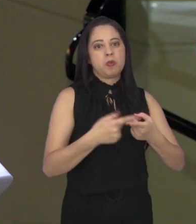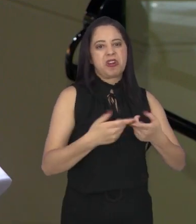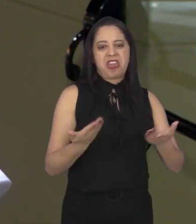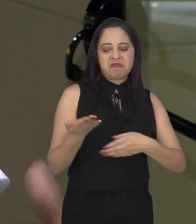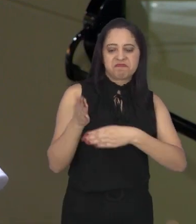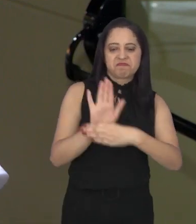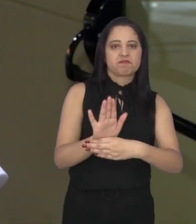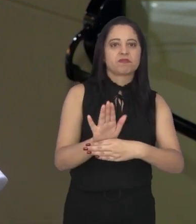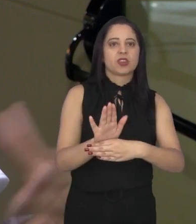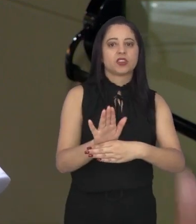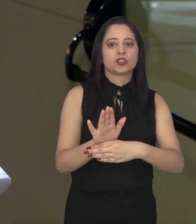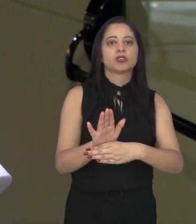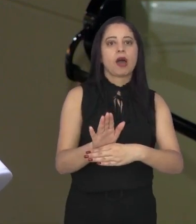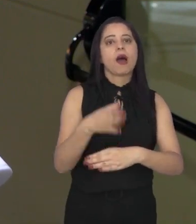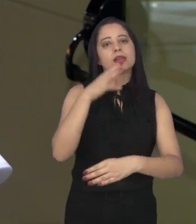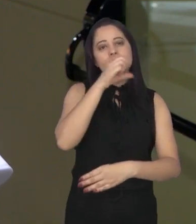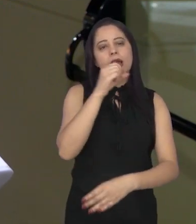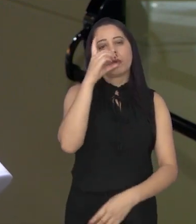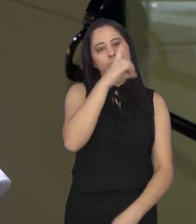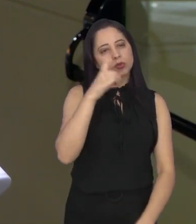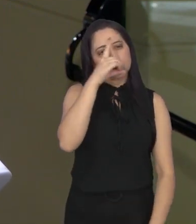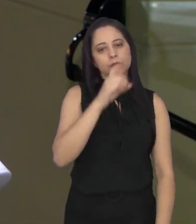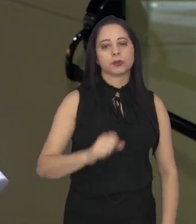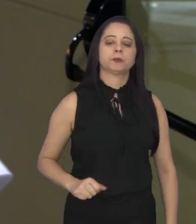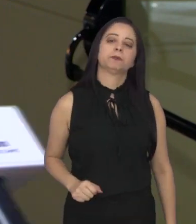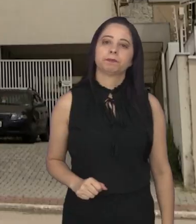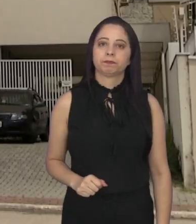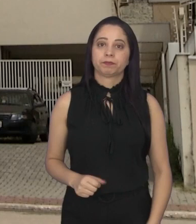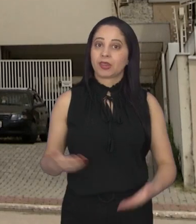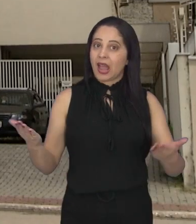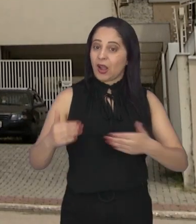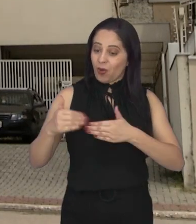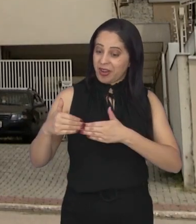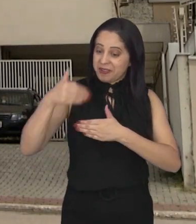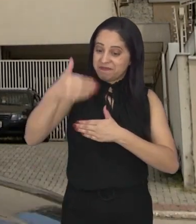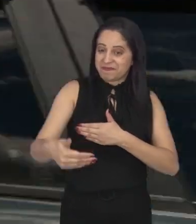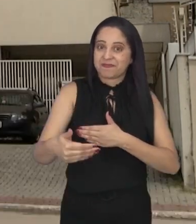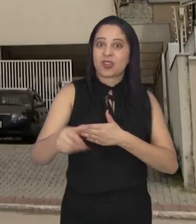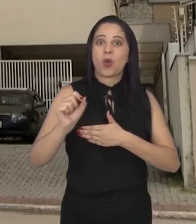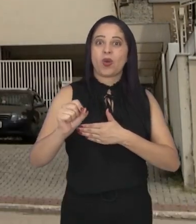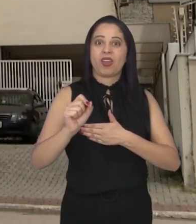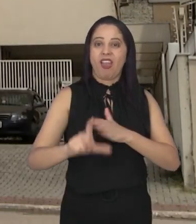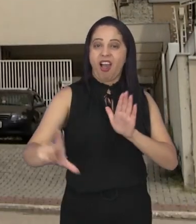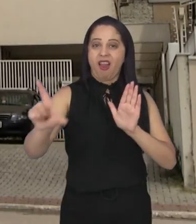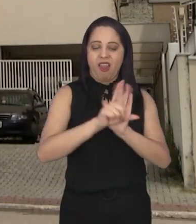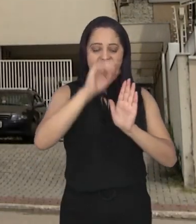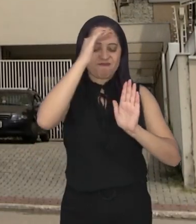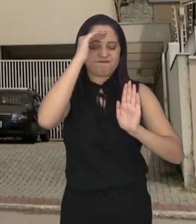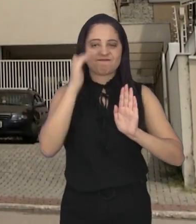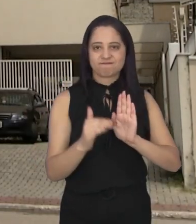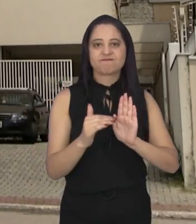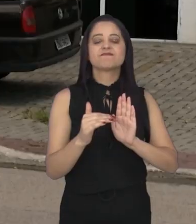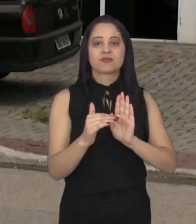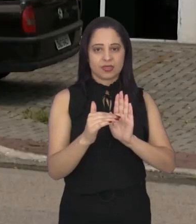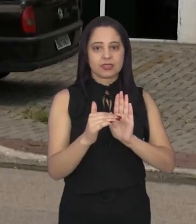suprir essa necessidade dos finais de semana e de madrugada também. O próximo passo agora é fazer valer a legislação. A realidade